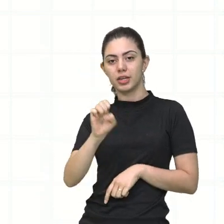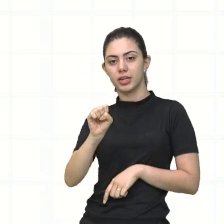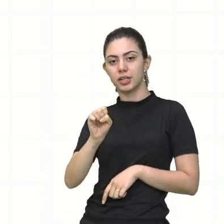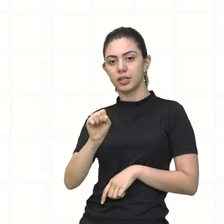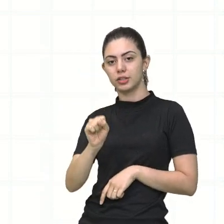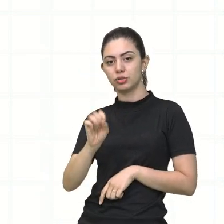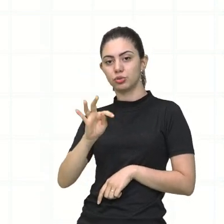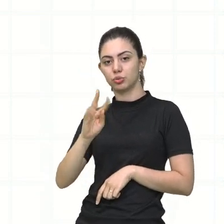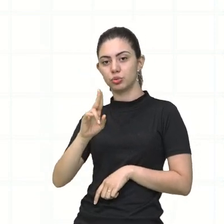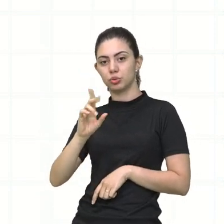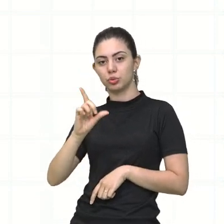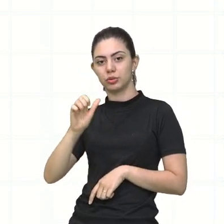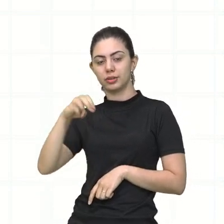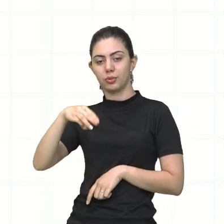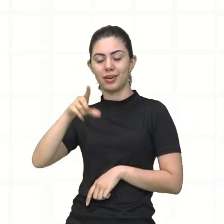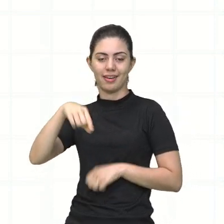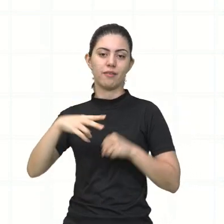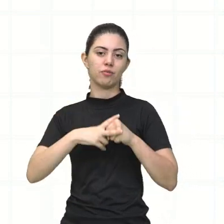meu outro verbo sair.